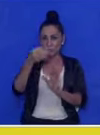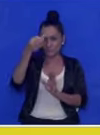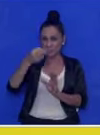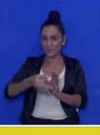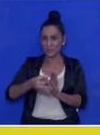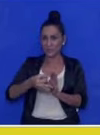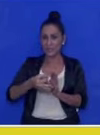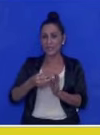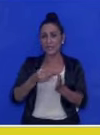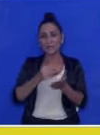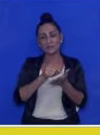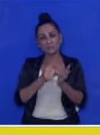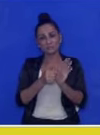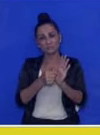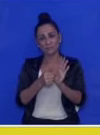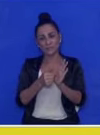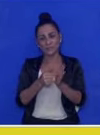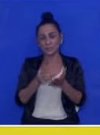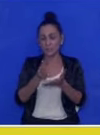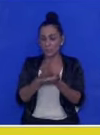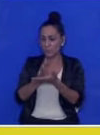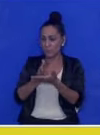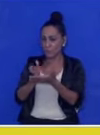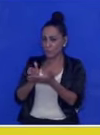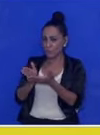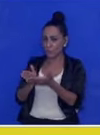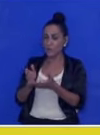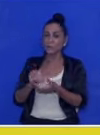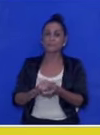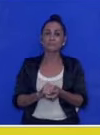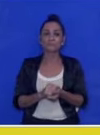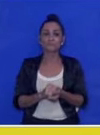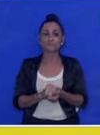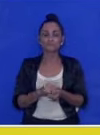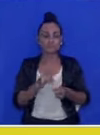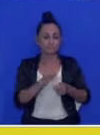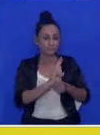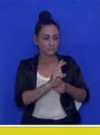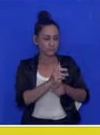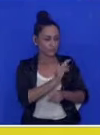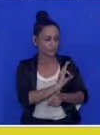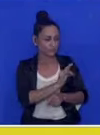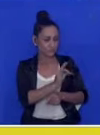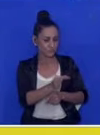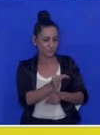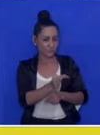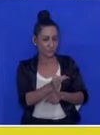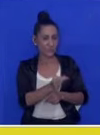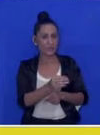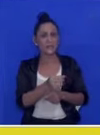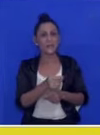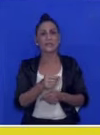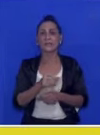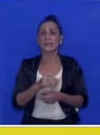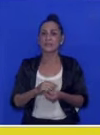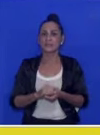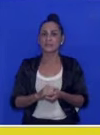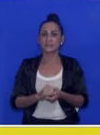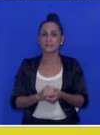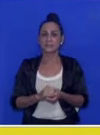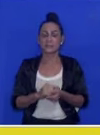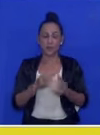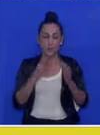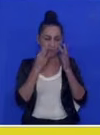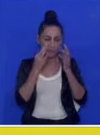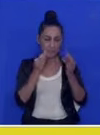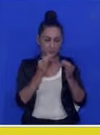um rateio entre as apostas vencedoras dos prêmios fixos. As auditoras populares Paola Pereira e Yasmin Pires estão